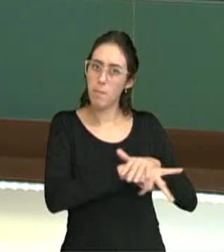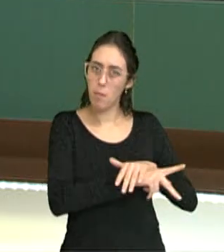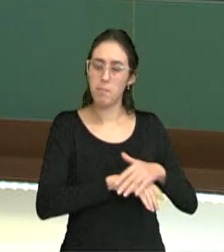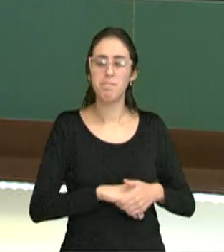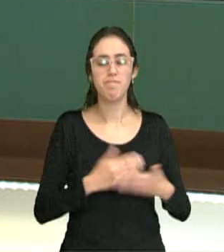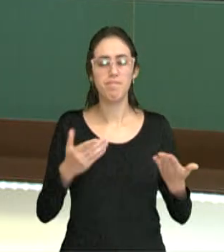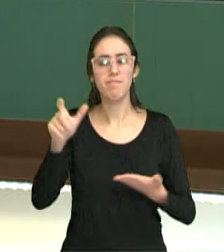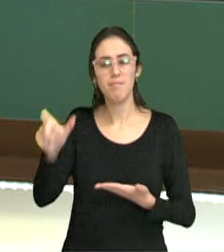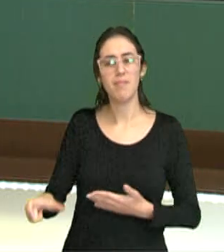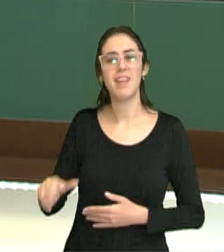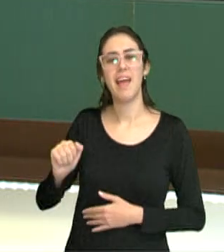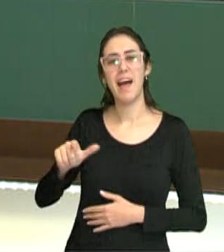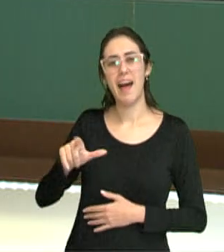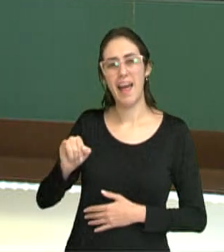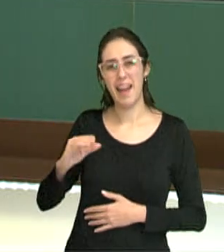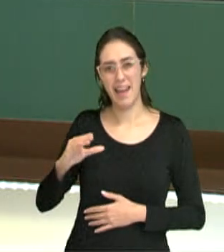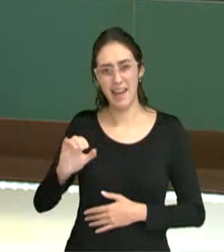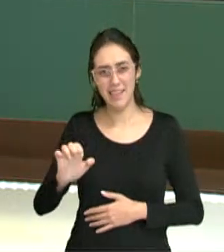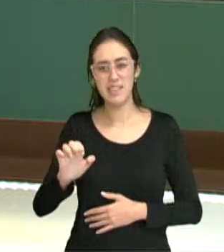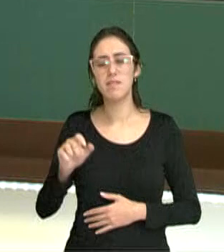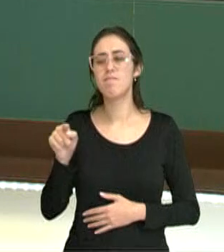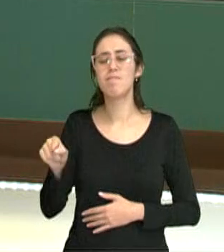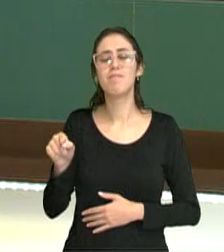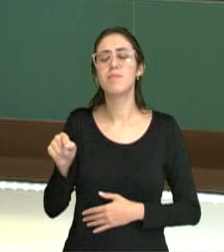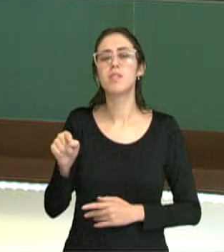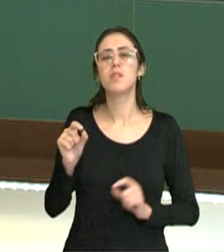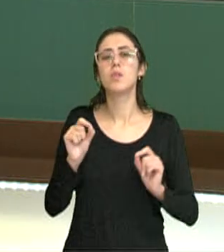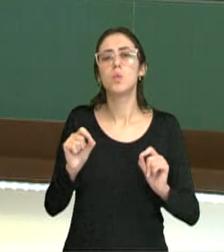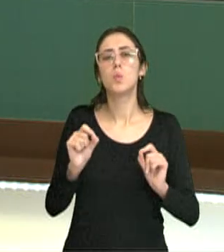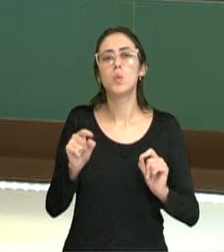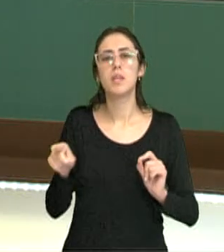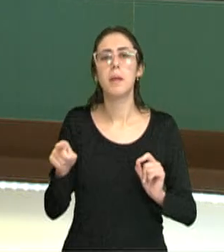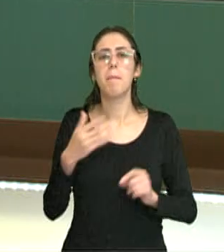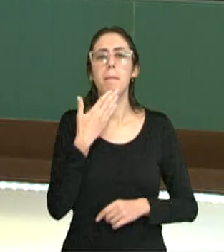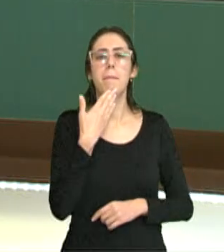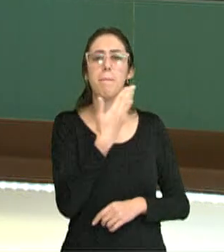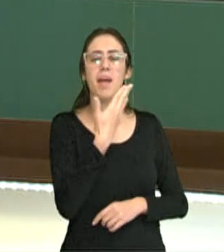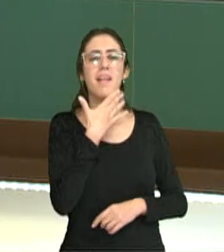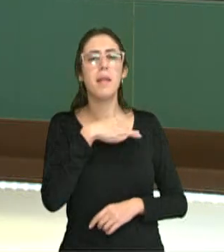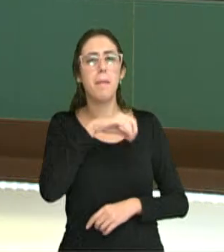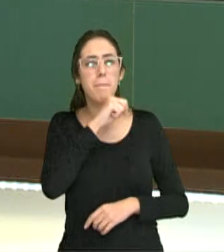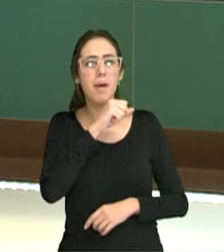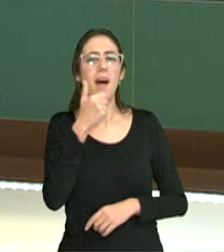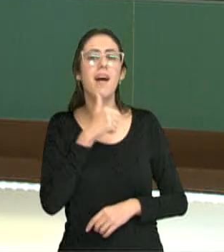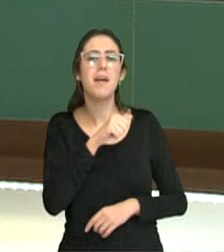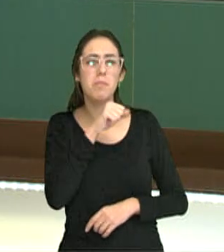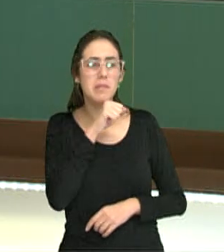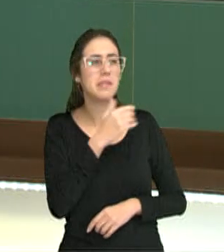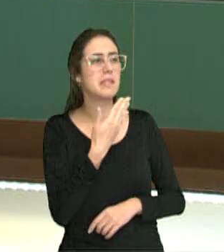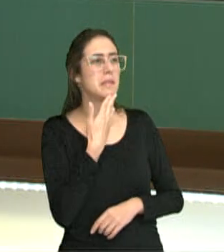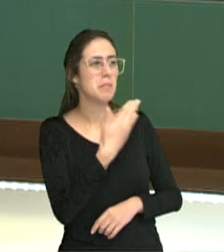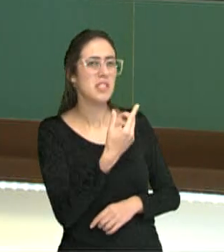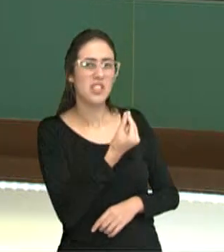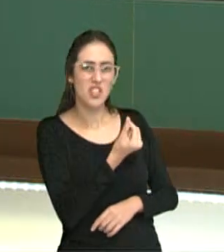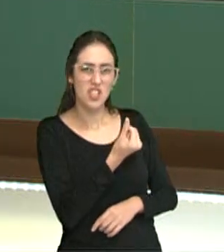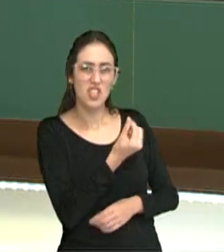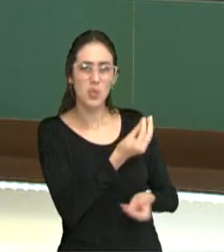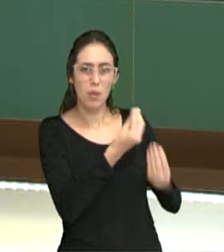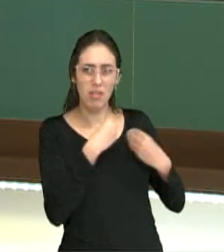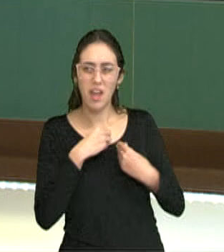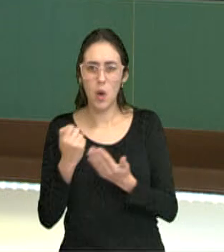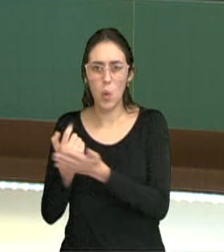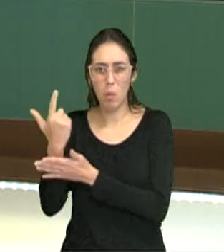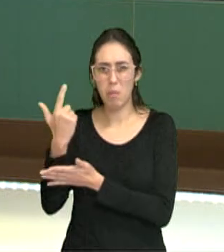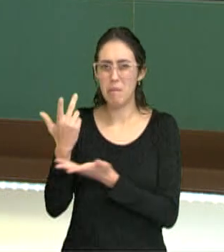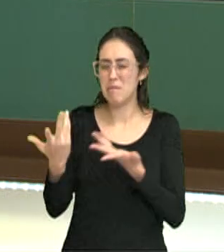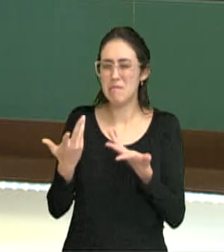Alice, vamos lá. Qual é a vantagem para a Alice pedir o dinheiro para sua mãe comprar aquilo lá? E será que sua mãe